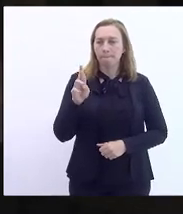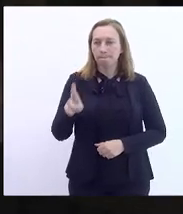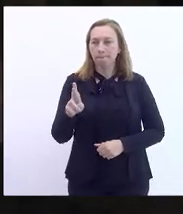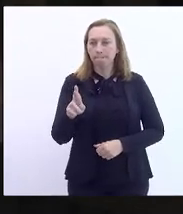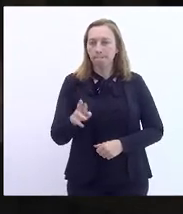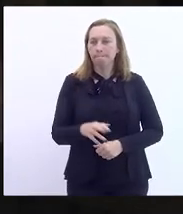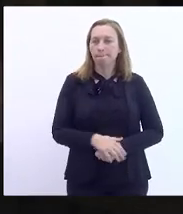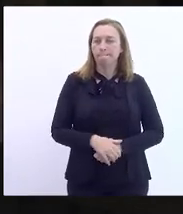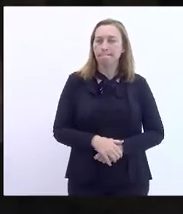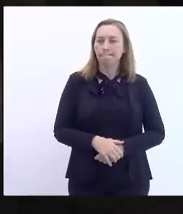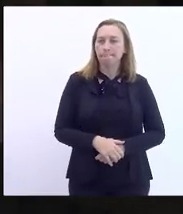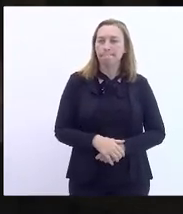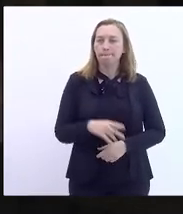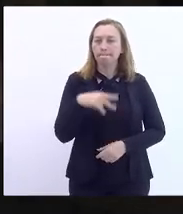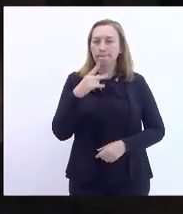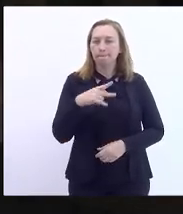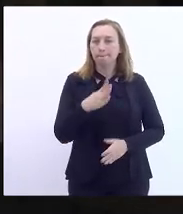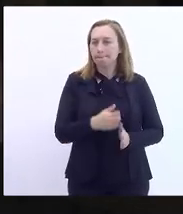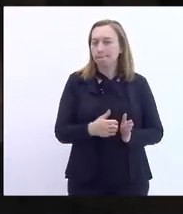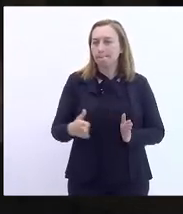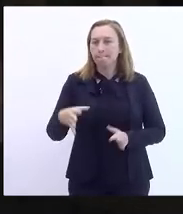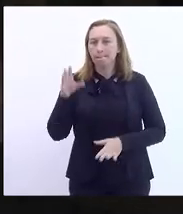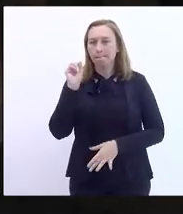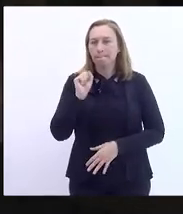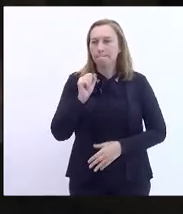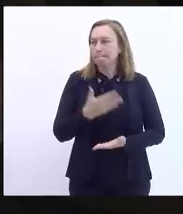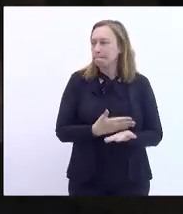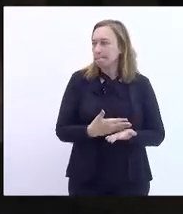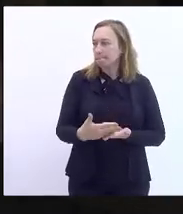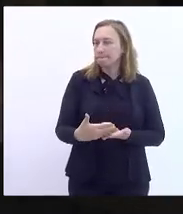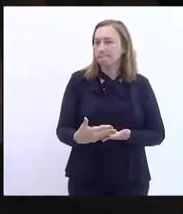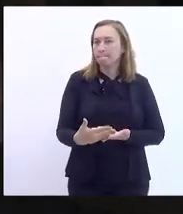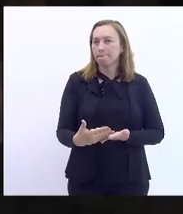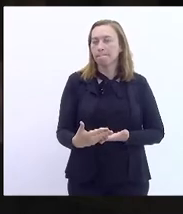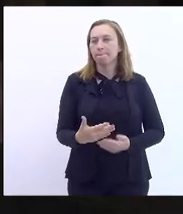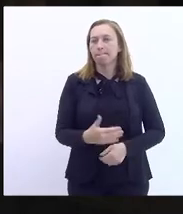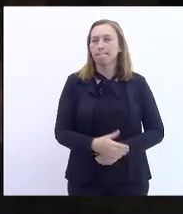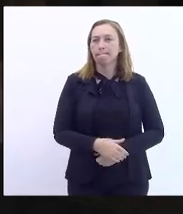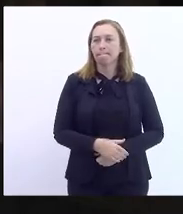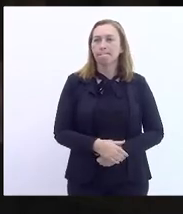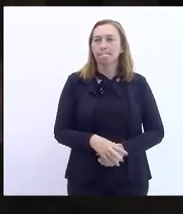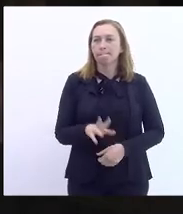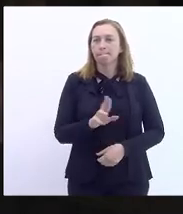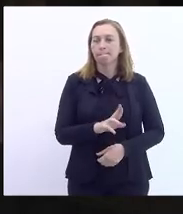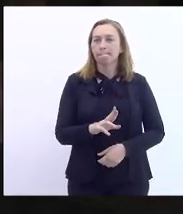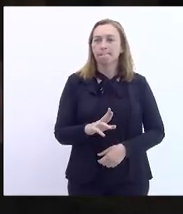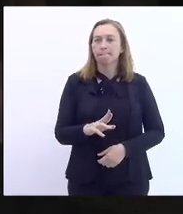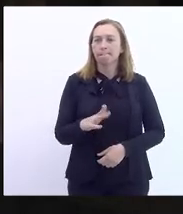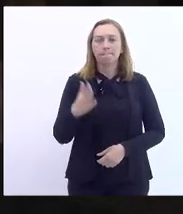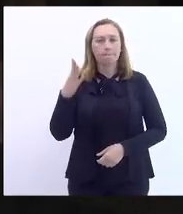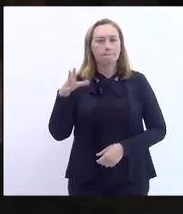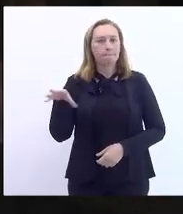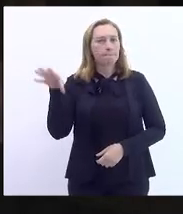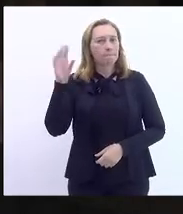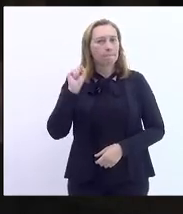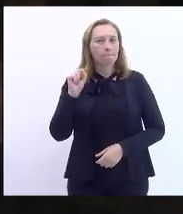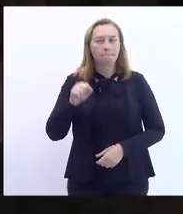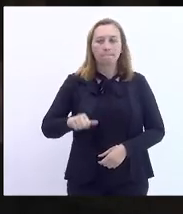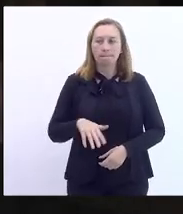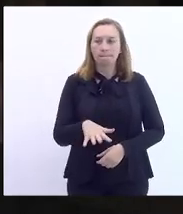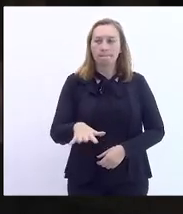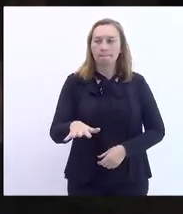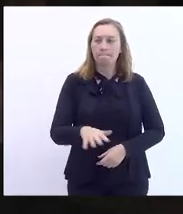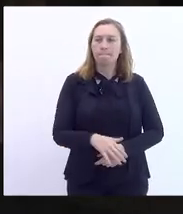intensificar esse processo de escuta começou uma agenda que se chamou escuta das favelas e periferias